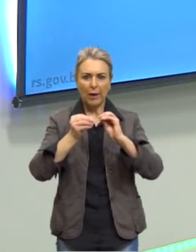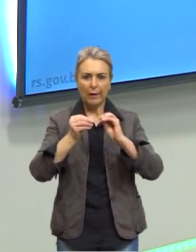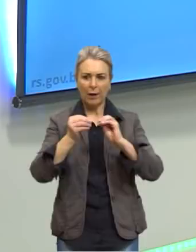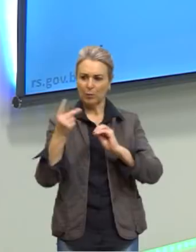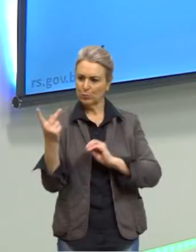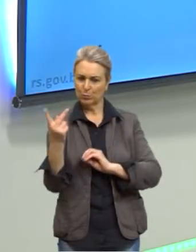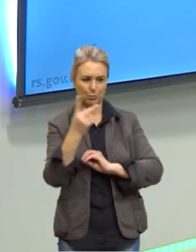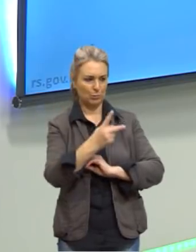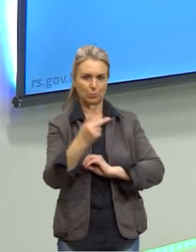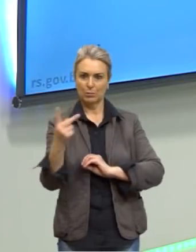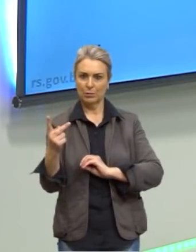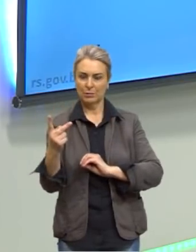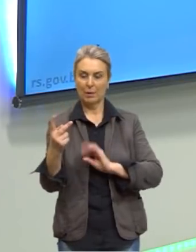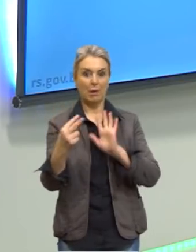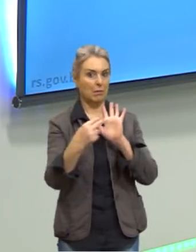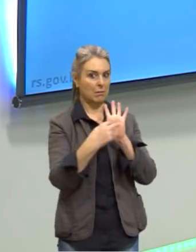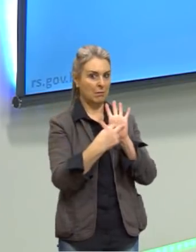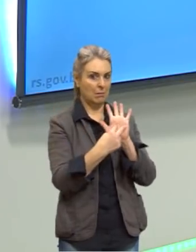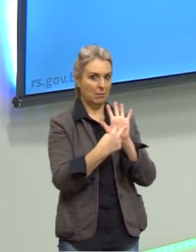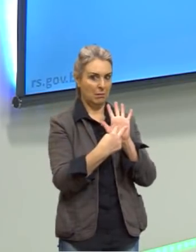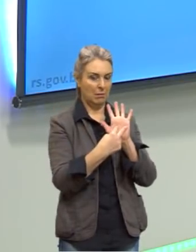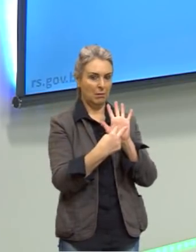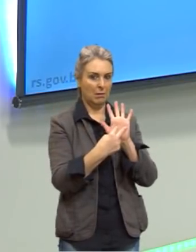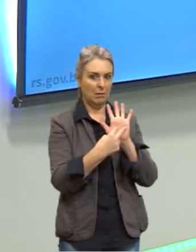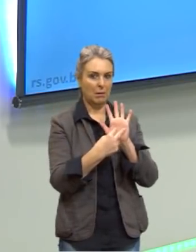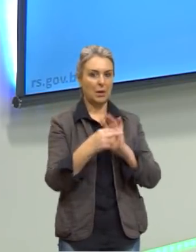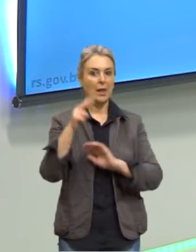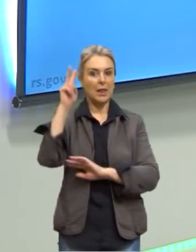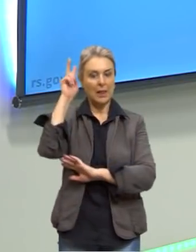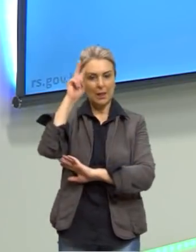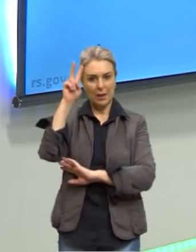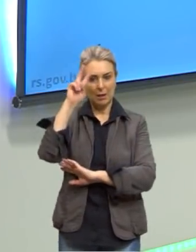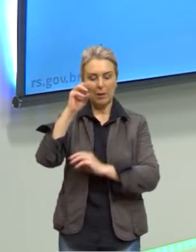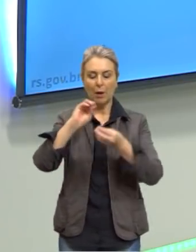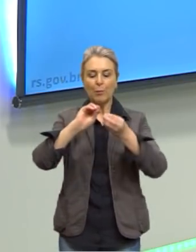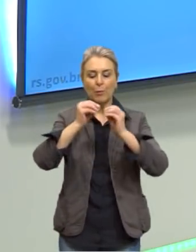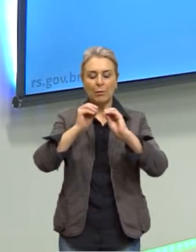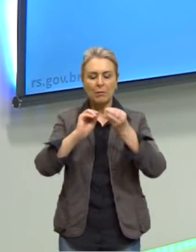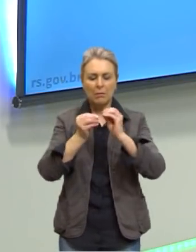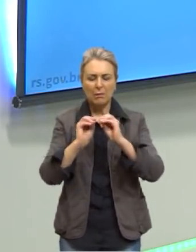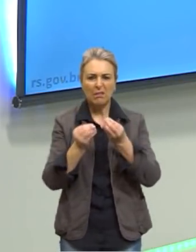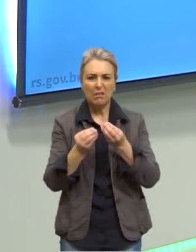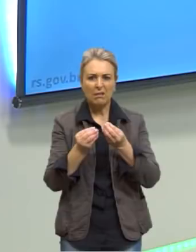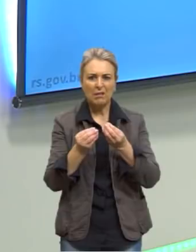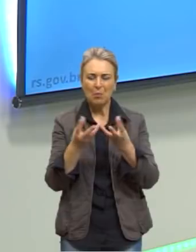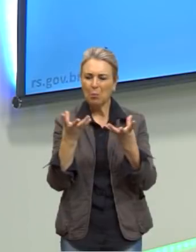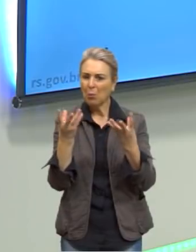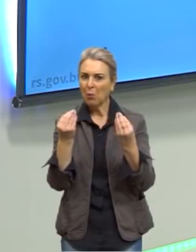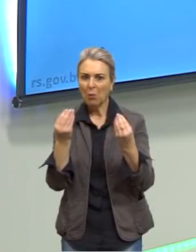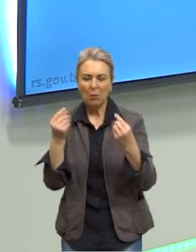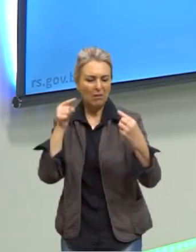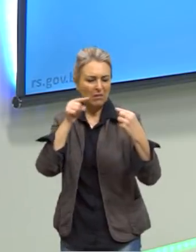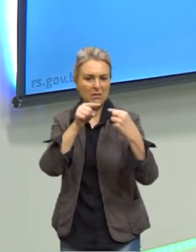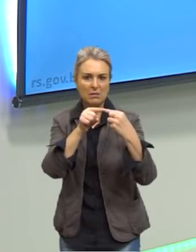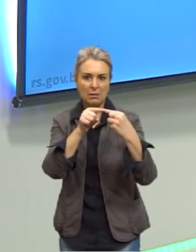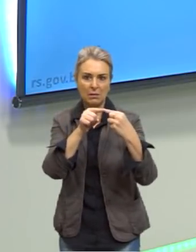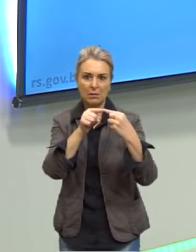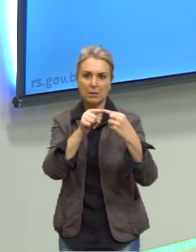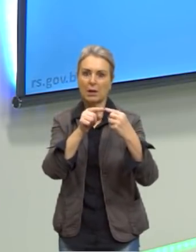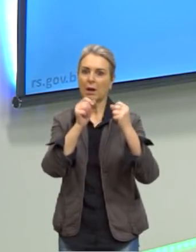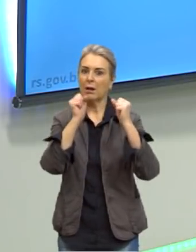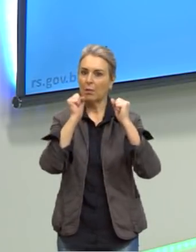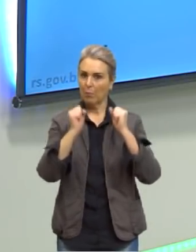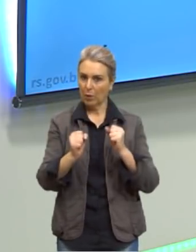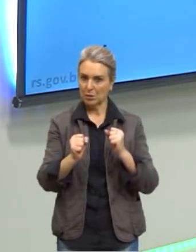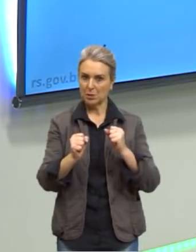polar ou apolar presta bem atenção lembra que uma molécula tem várias ligações e elas podem